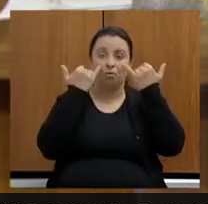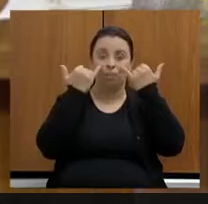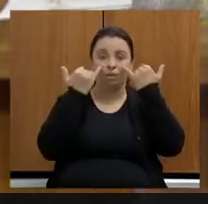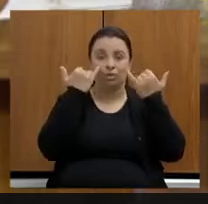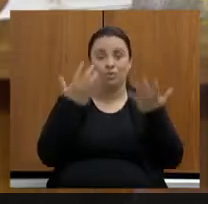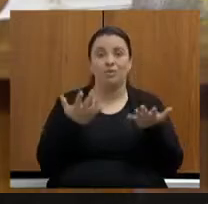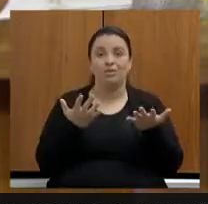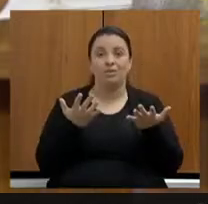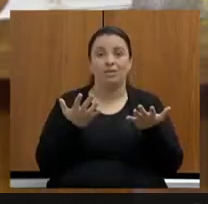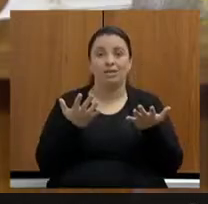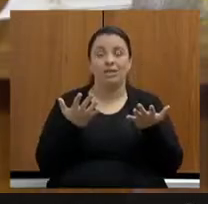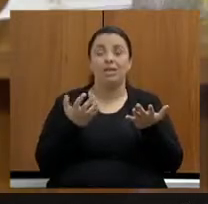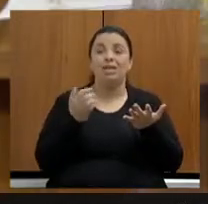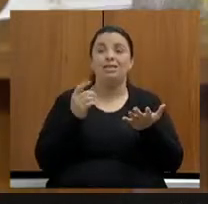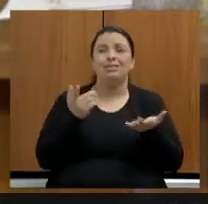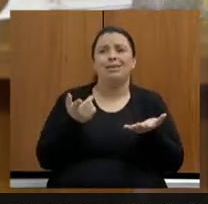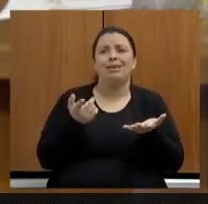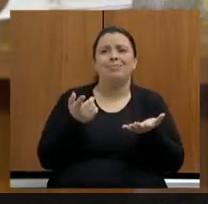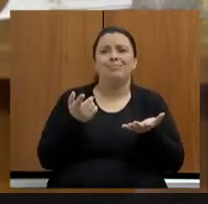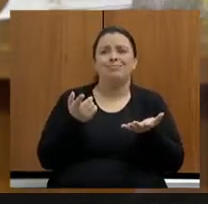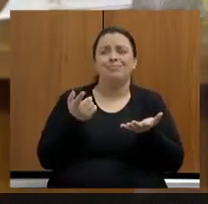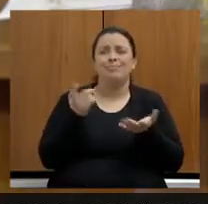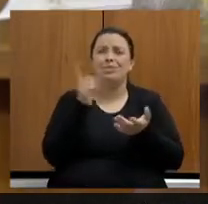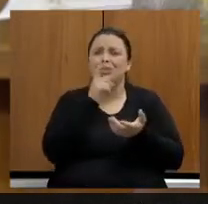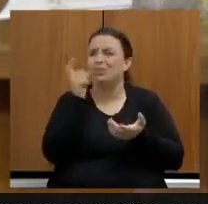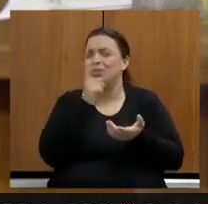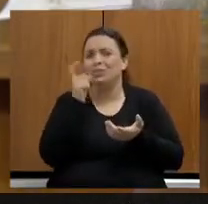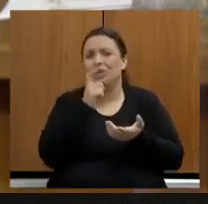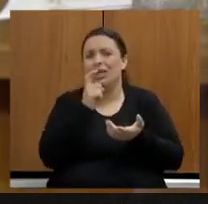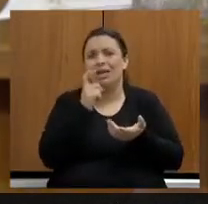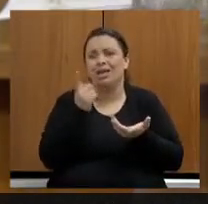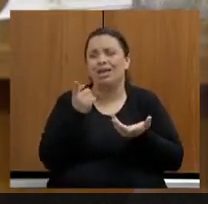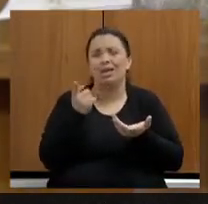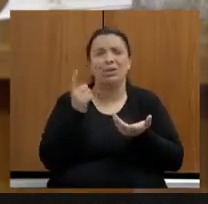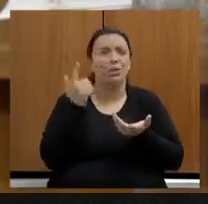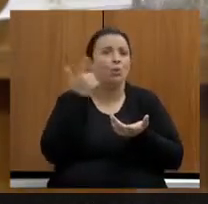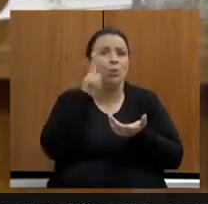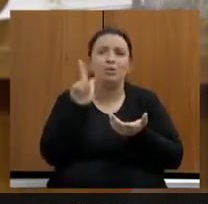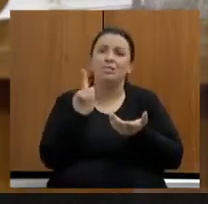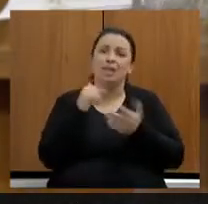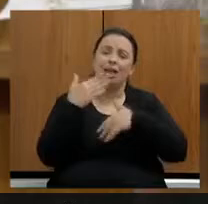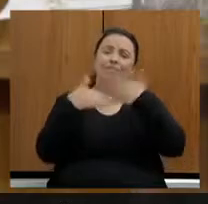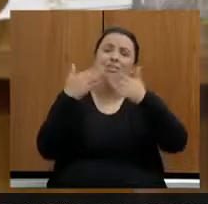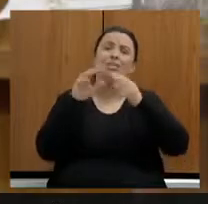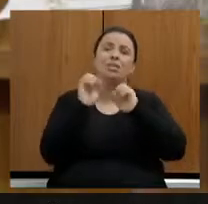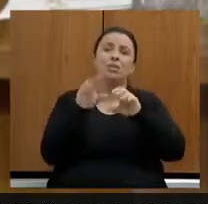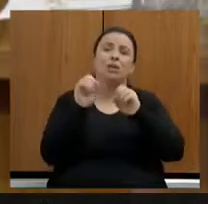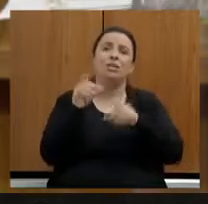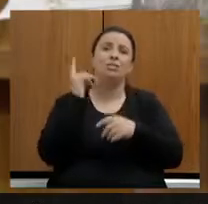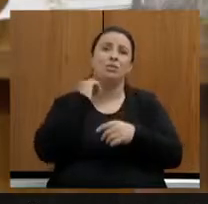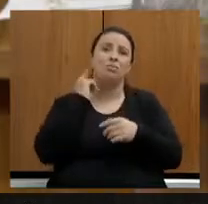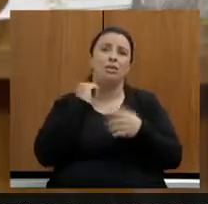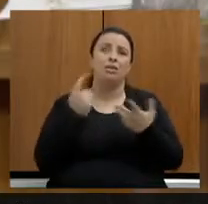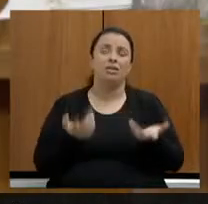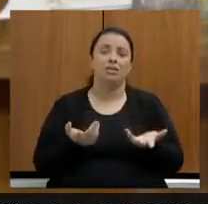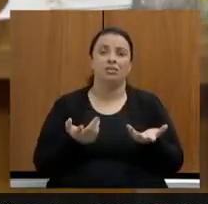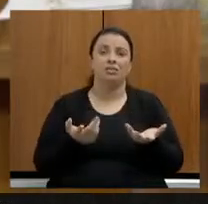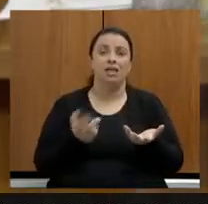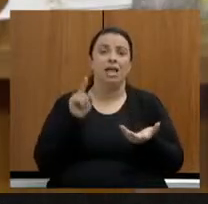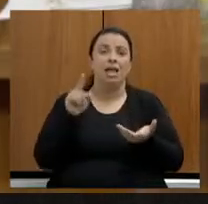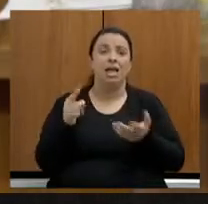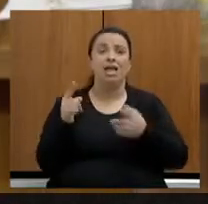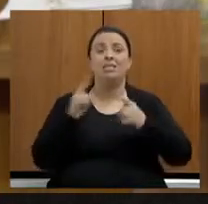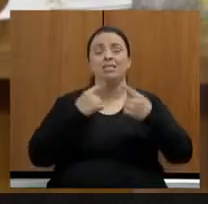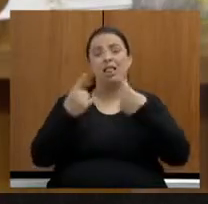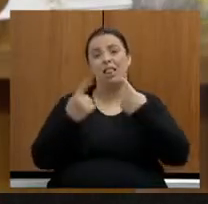mineira sabe não adianta se não a gente fica nesse debate e puxa e não leva a gente a